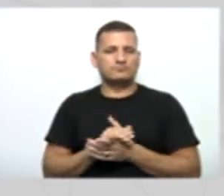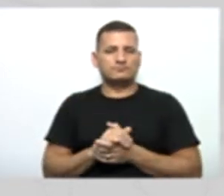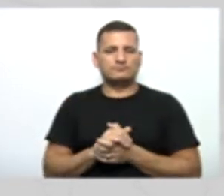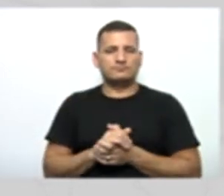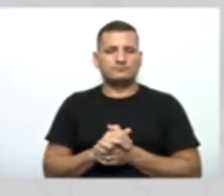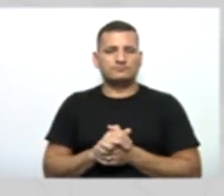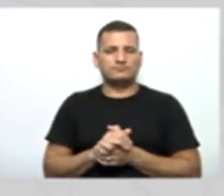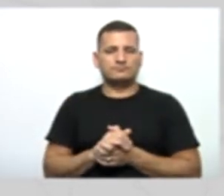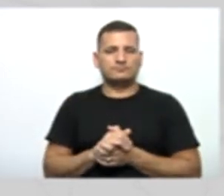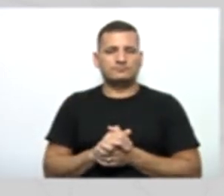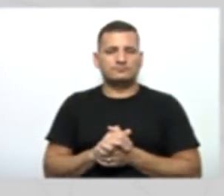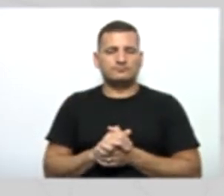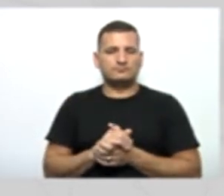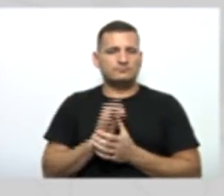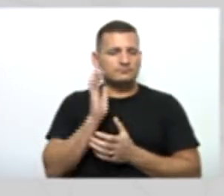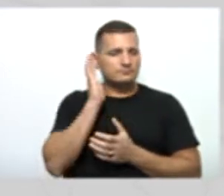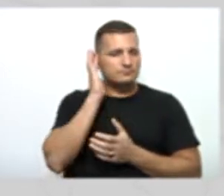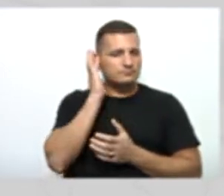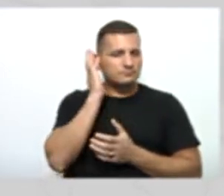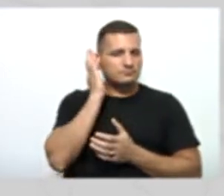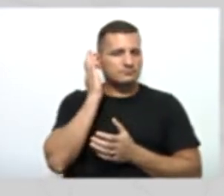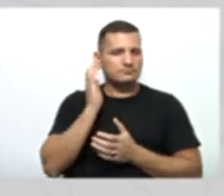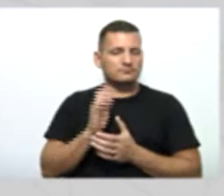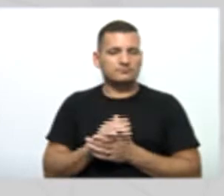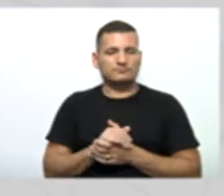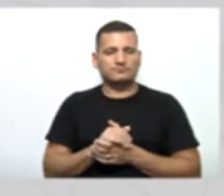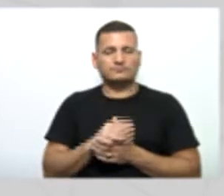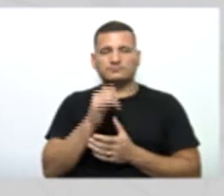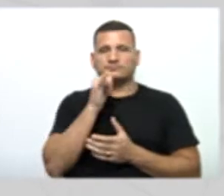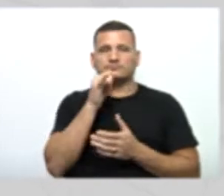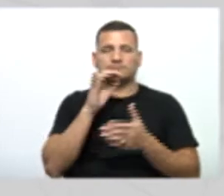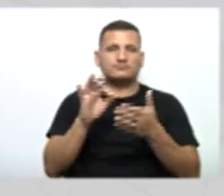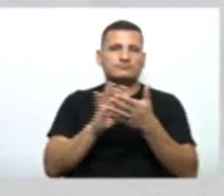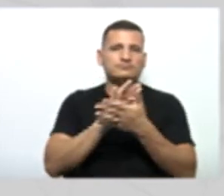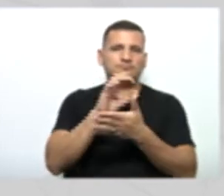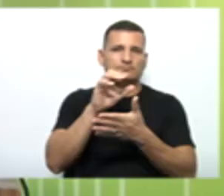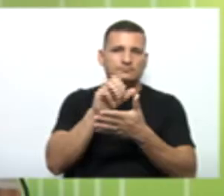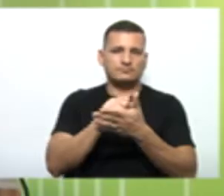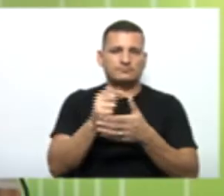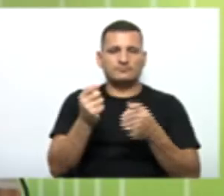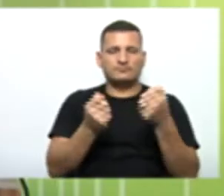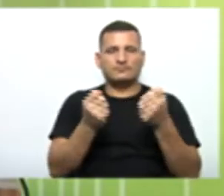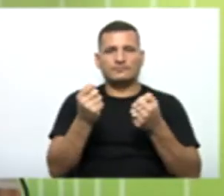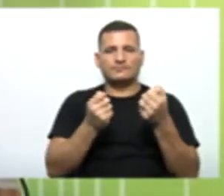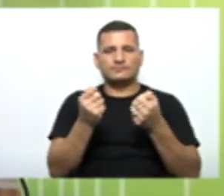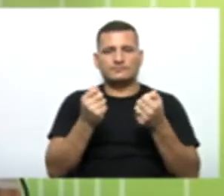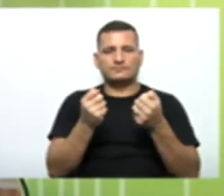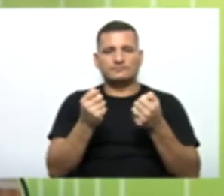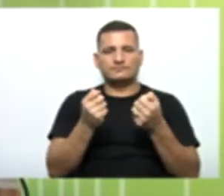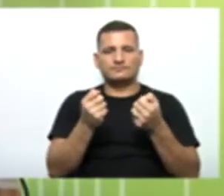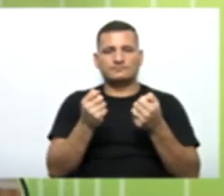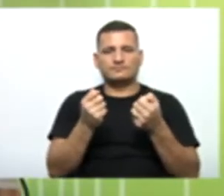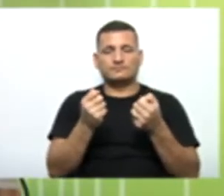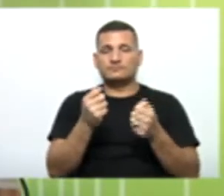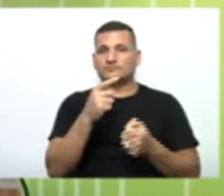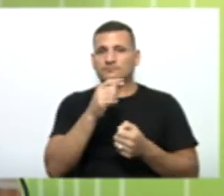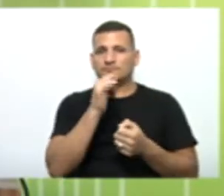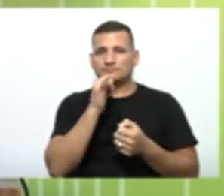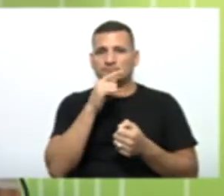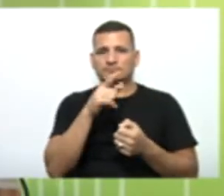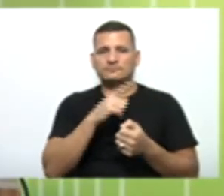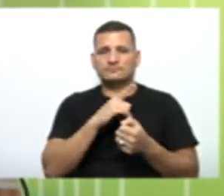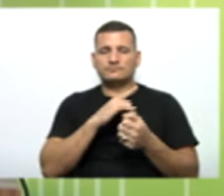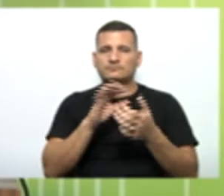tenho aqui, ó, nesse caso de uso, cadastrar veículo, vem aqui para mim aqui, ó, eu tenho nesse exemplo aí, ó,